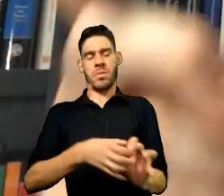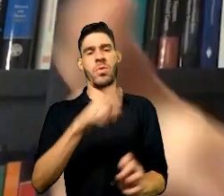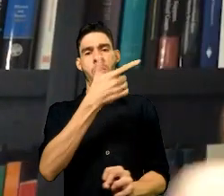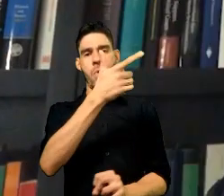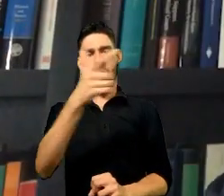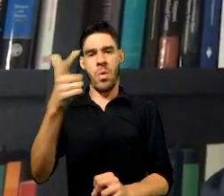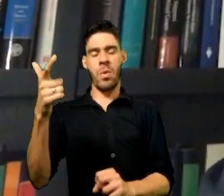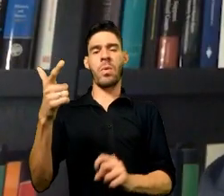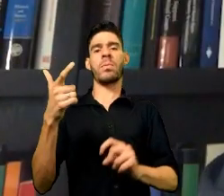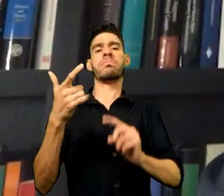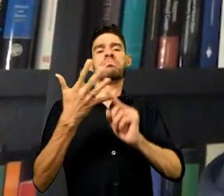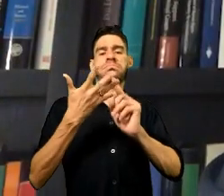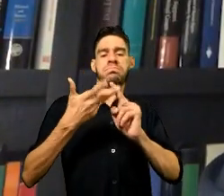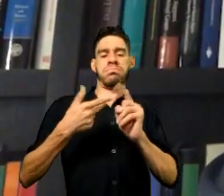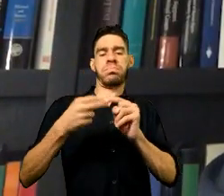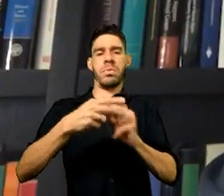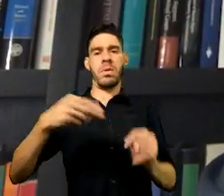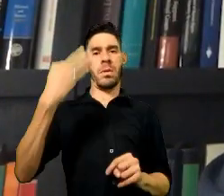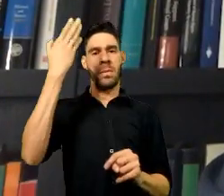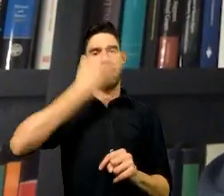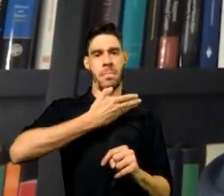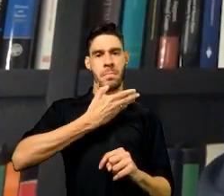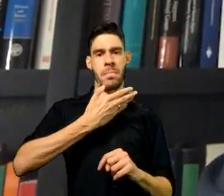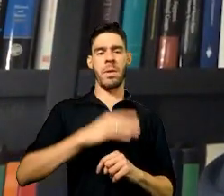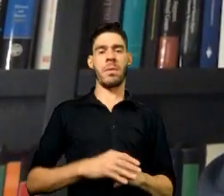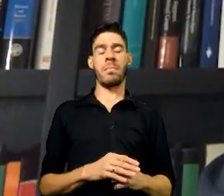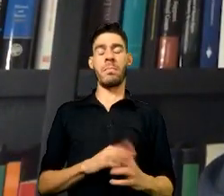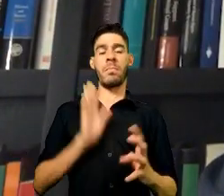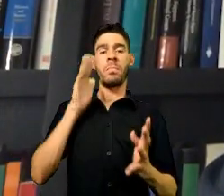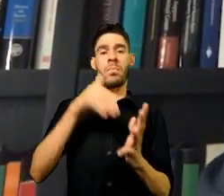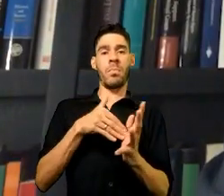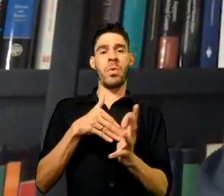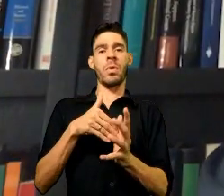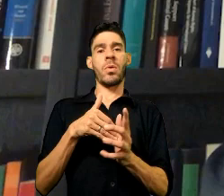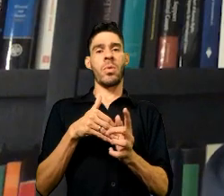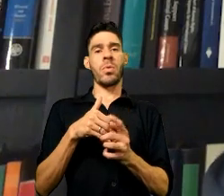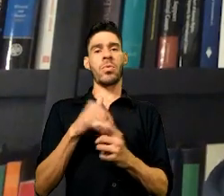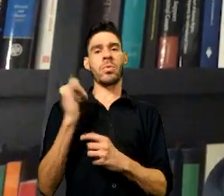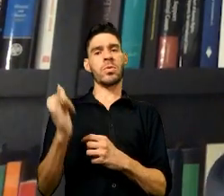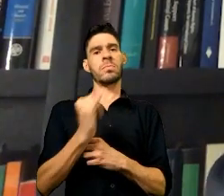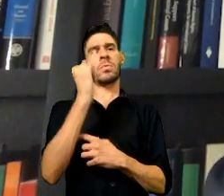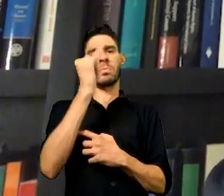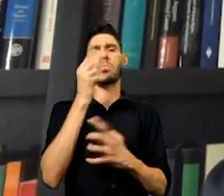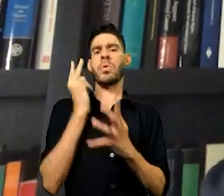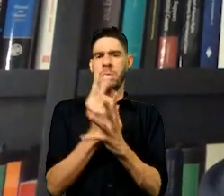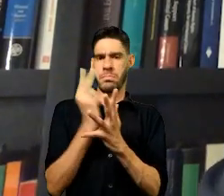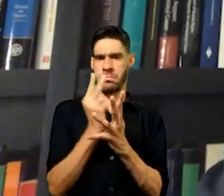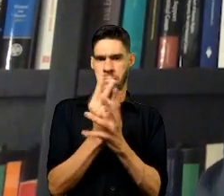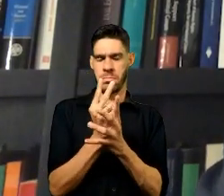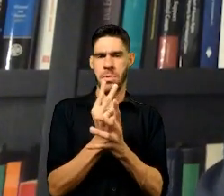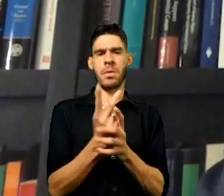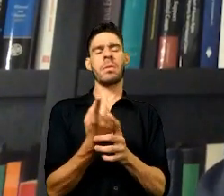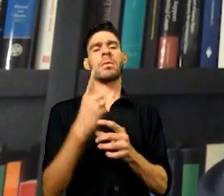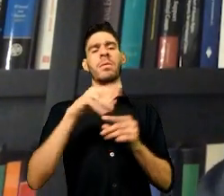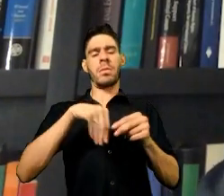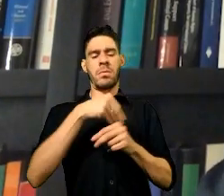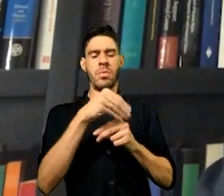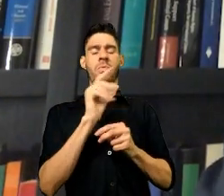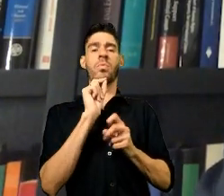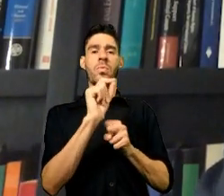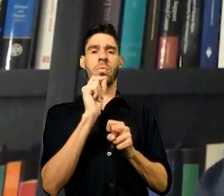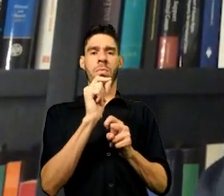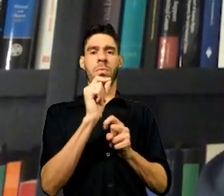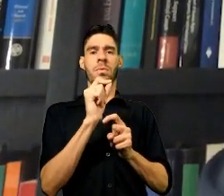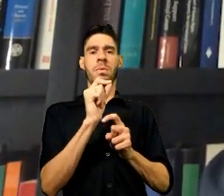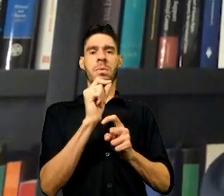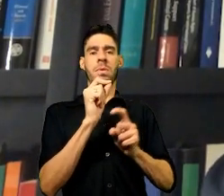conjunto e no contexto dos demais elementos probatórios. E, por fim, porém não menos importante,